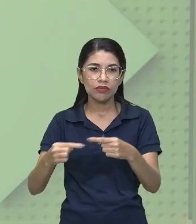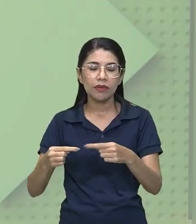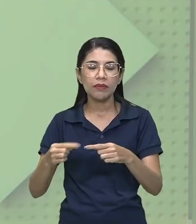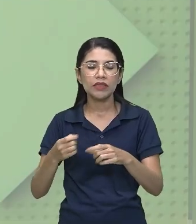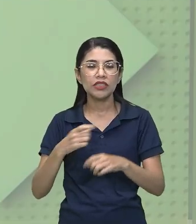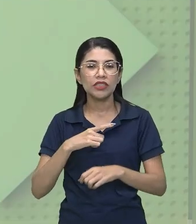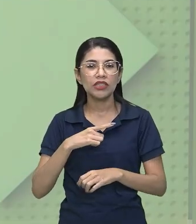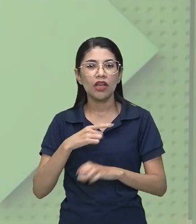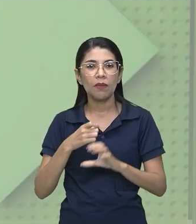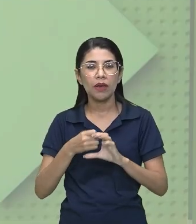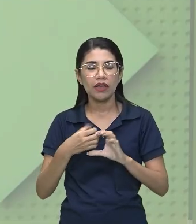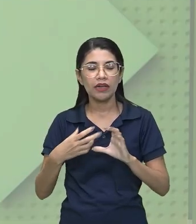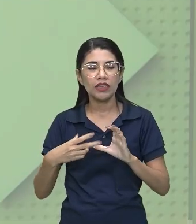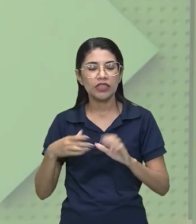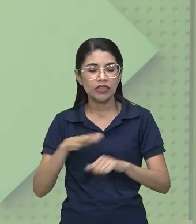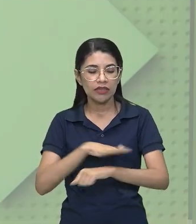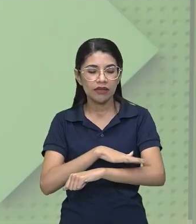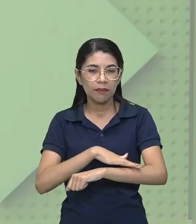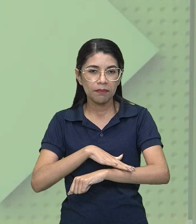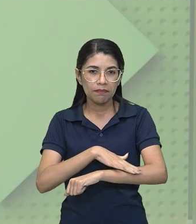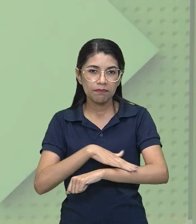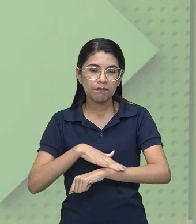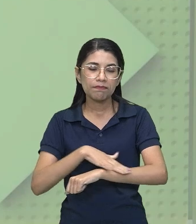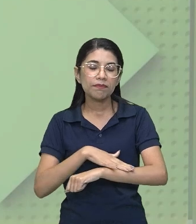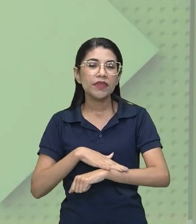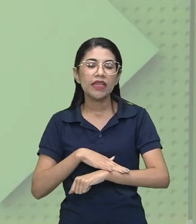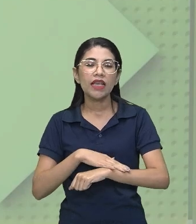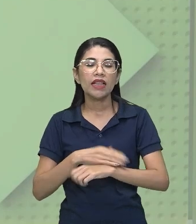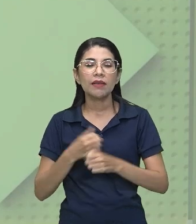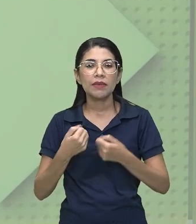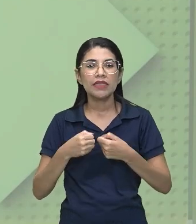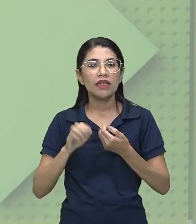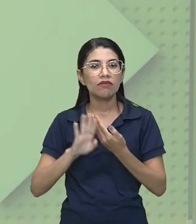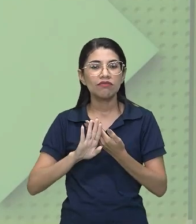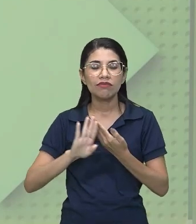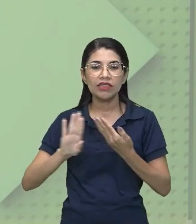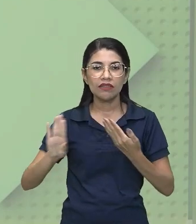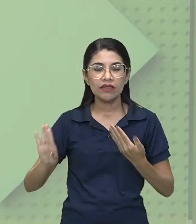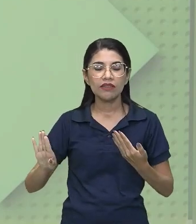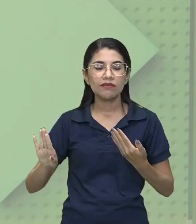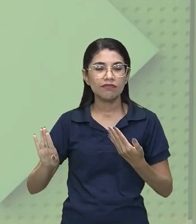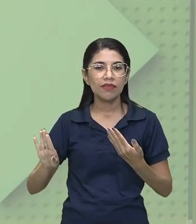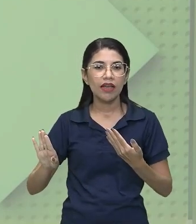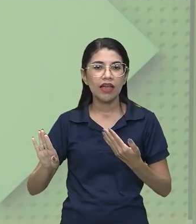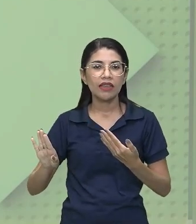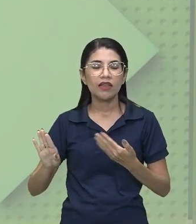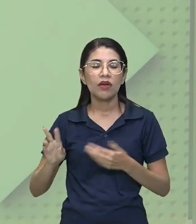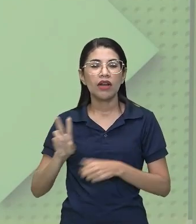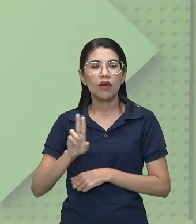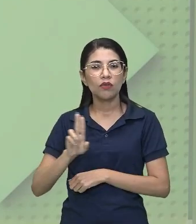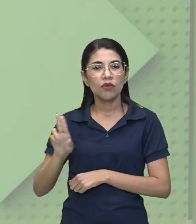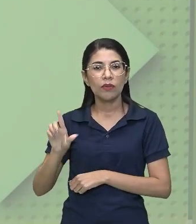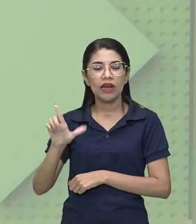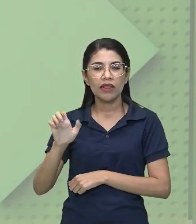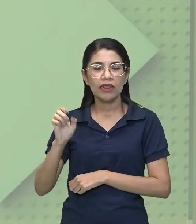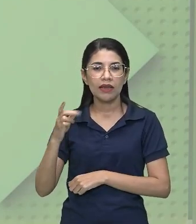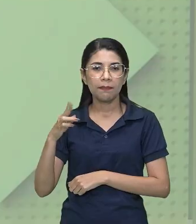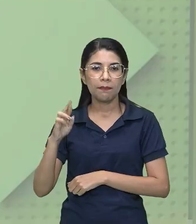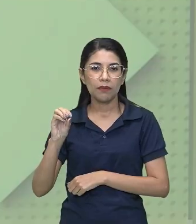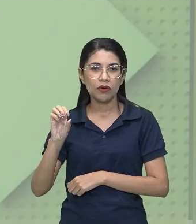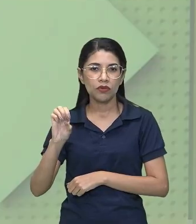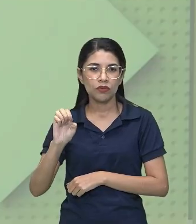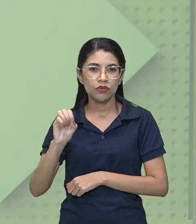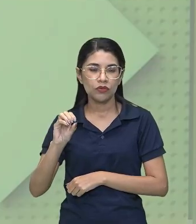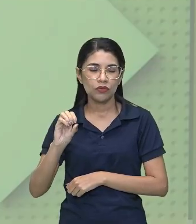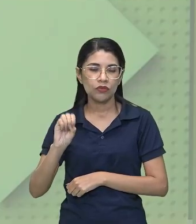características na pele, elas eram afastadas e classificadas como leprosos, dessa maneira que era